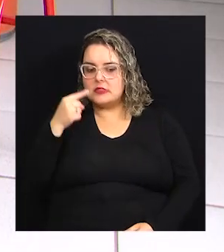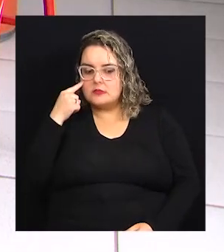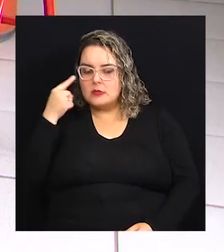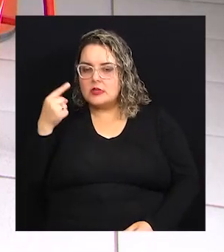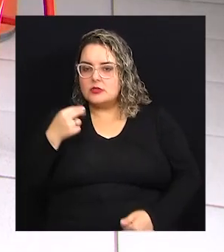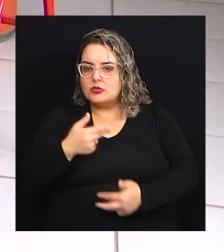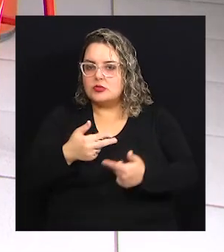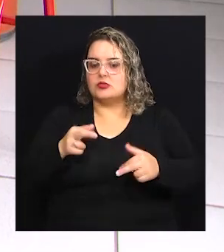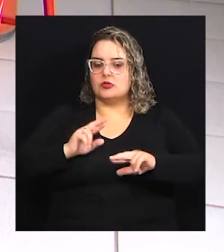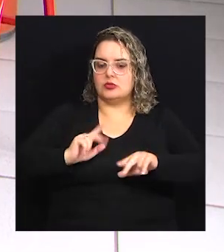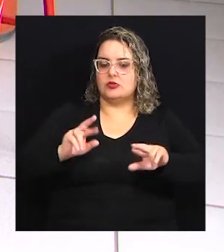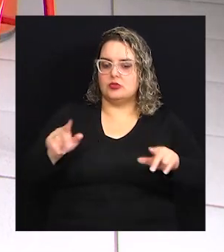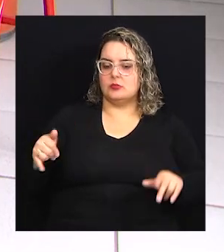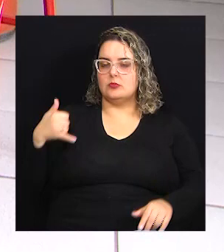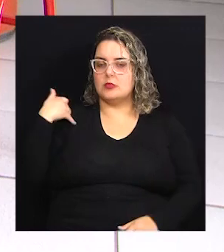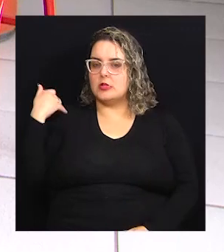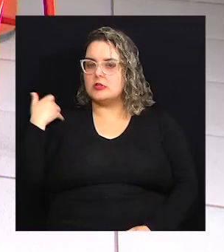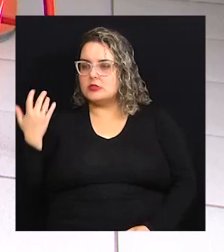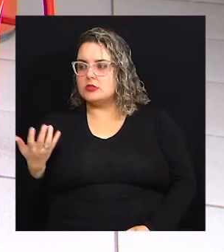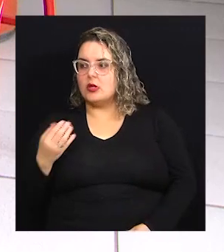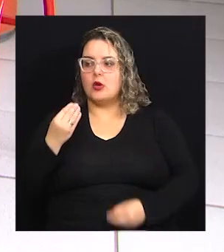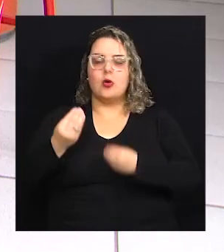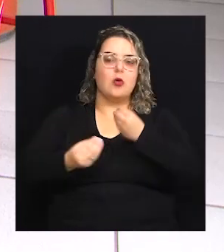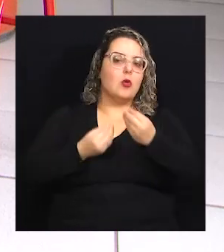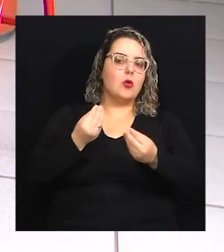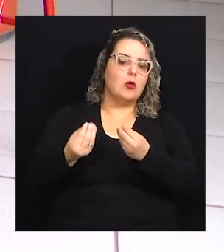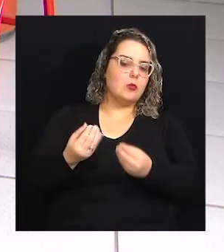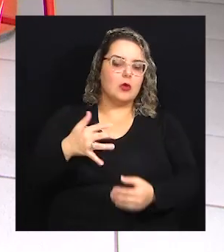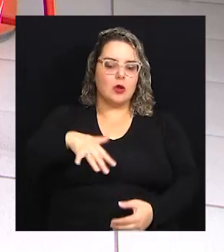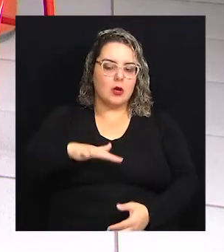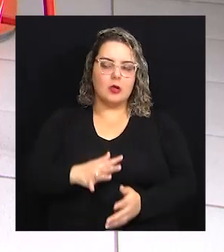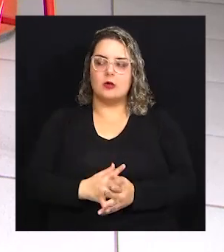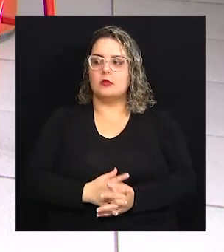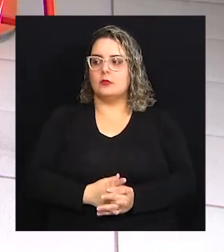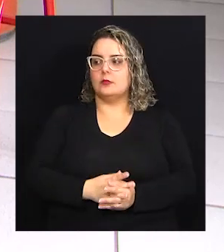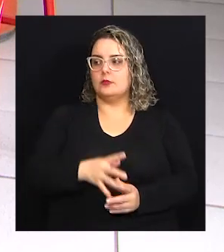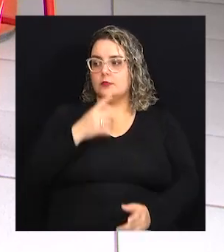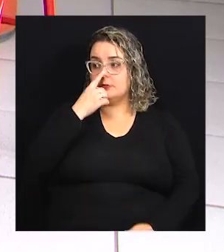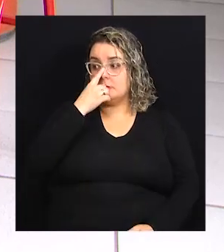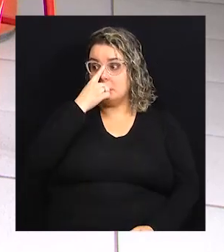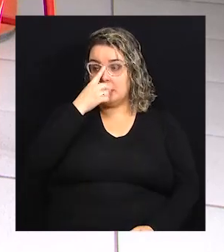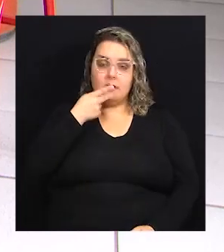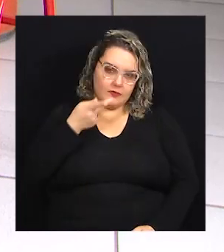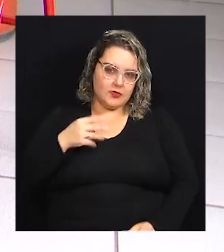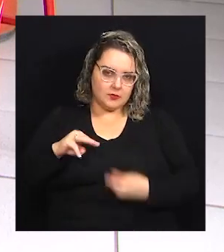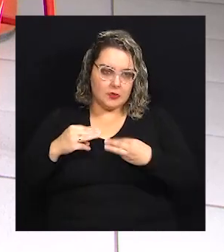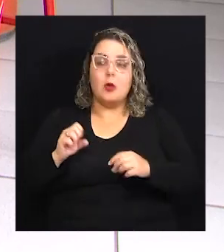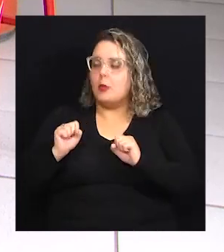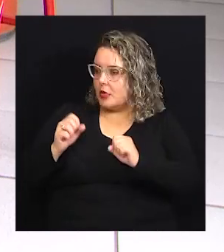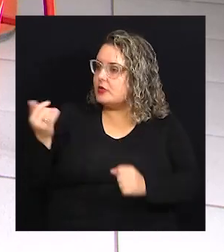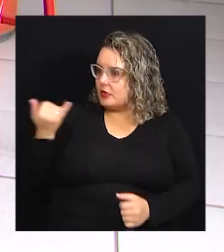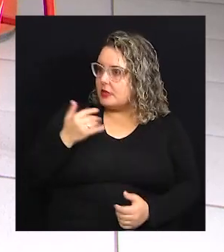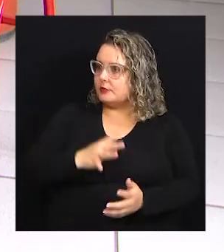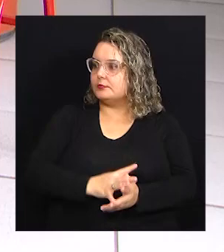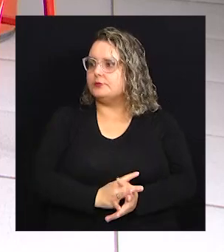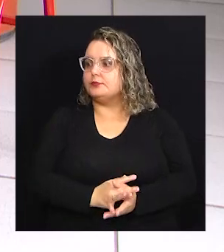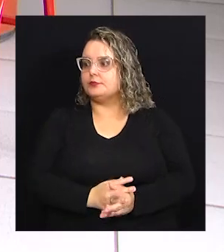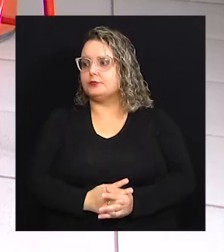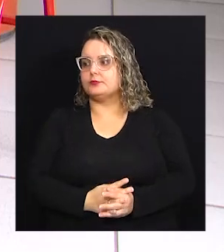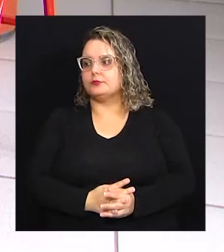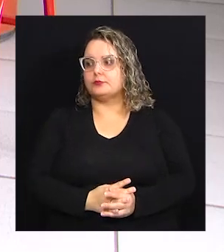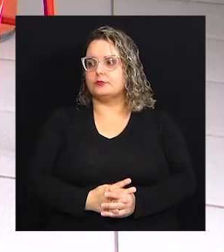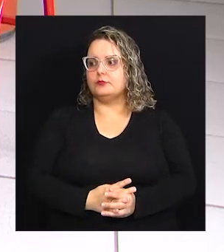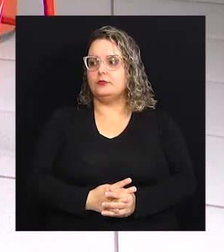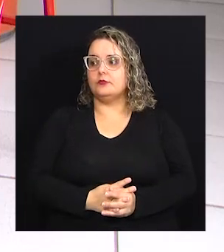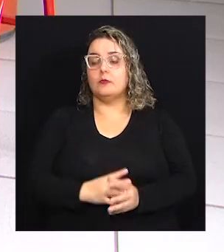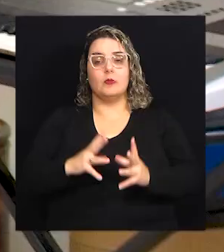vocês pensam coisas diferenciadas para as idades? Como é que funciona essa parte? Isso. Vou falar sobre a música, tá? Pode falar. Eu